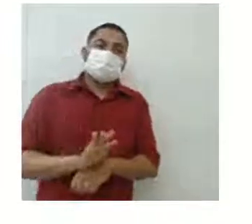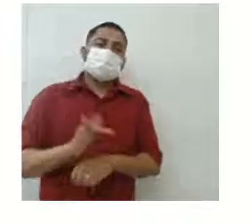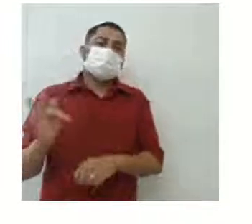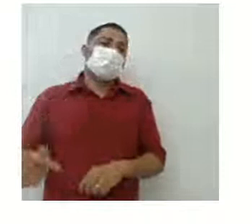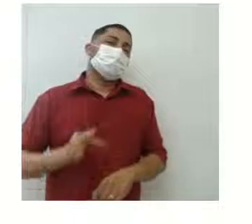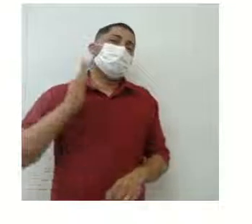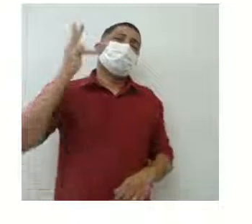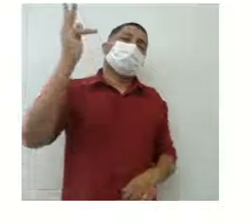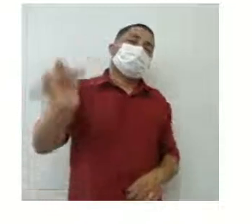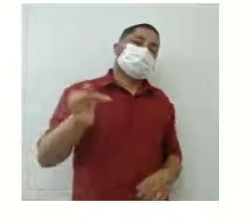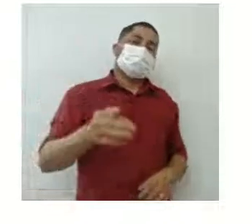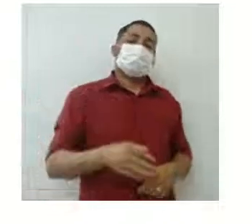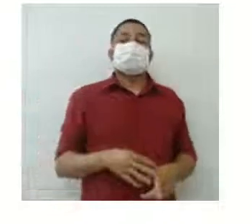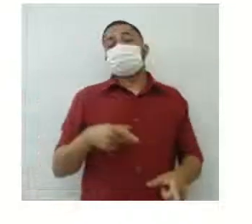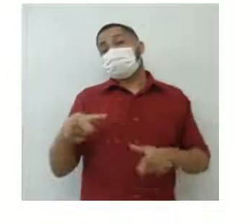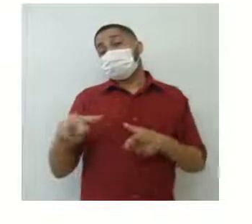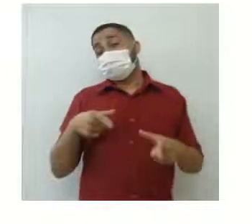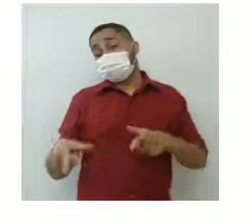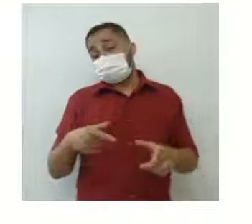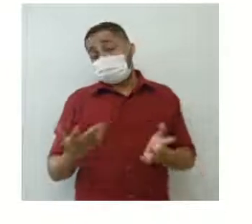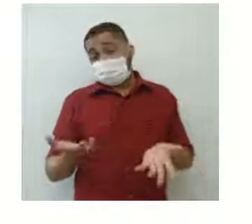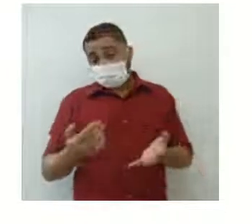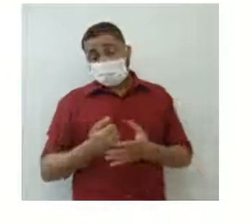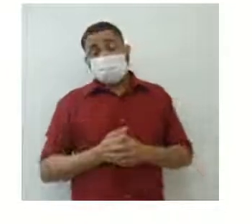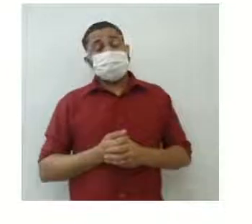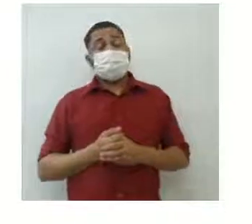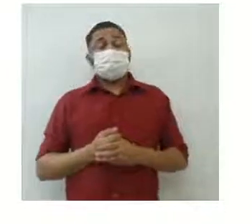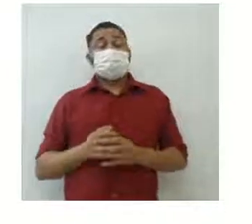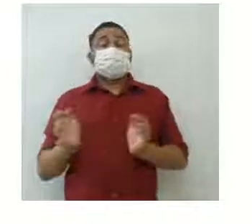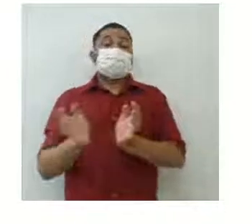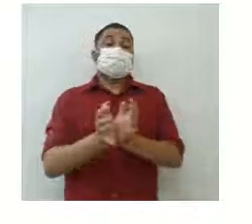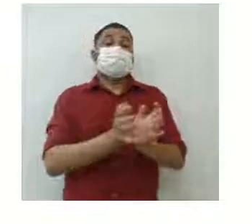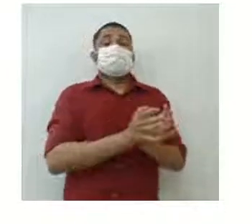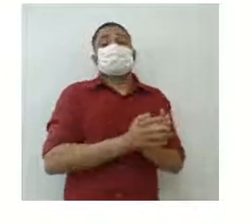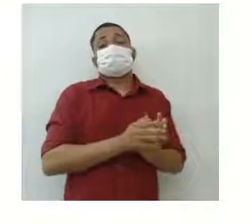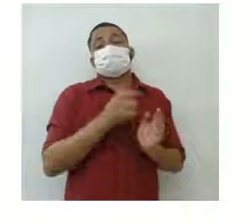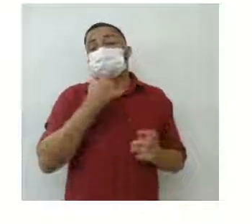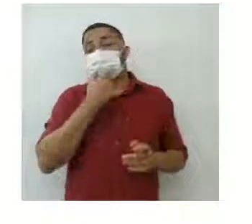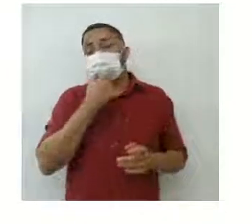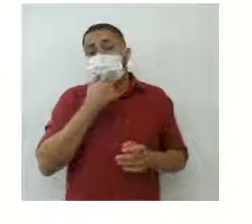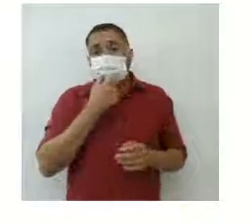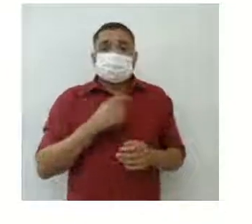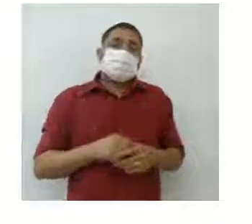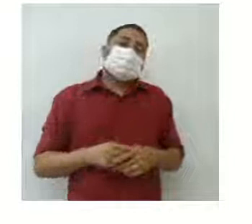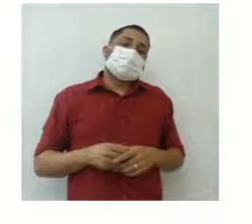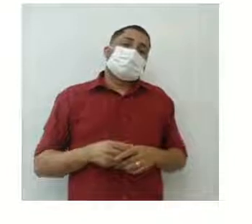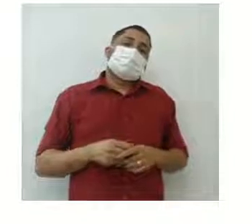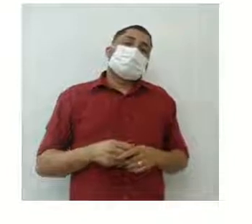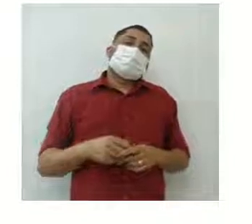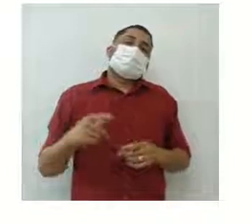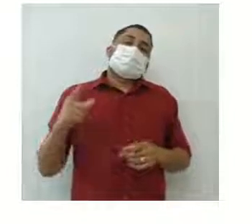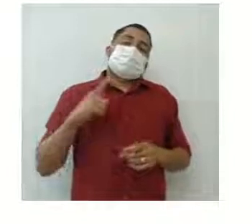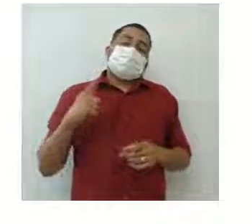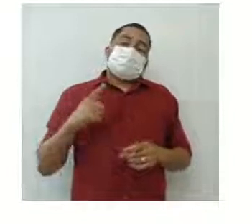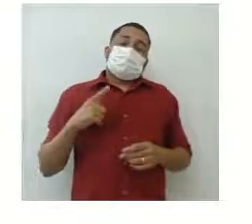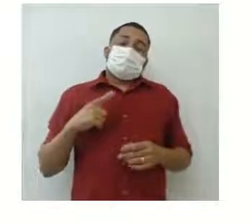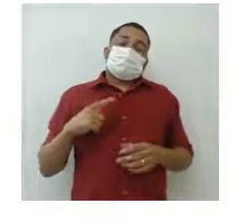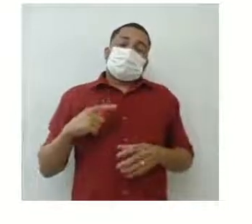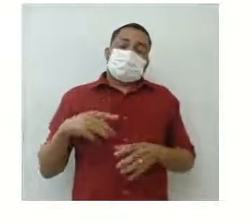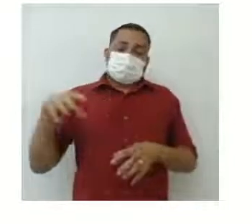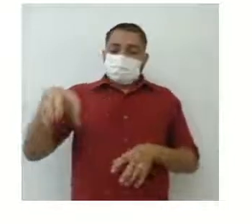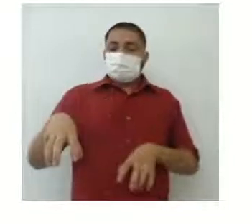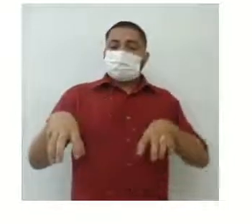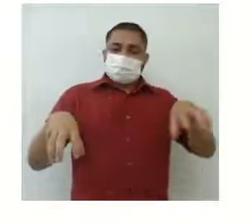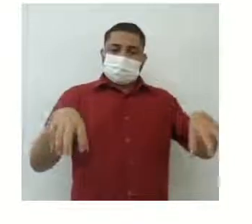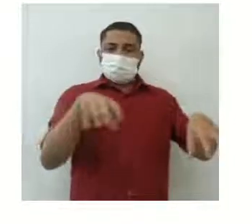obra. Entendemos que lá nas colônias inglesas eram colônias de assentamento, né? Nas